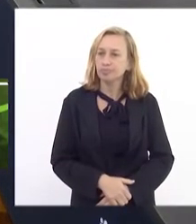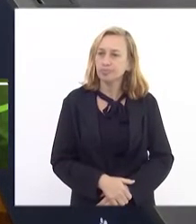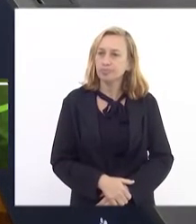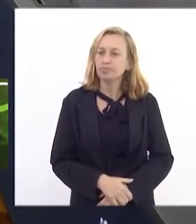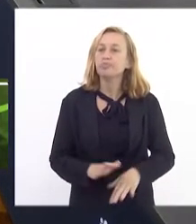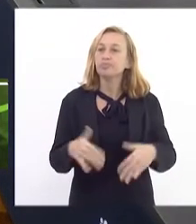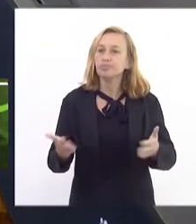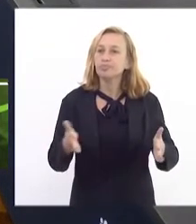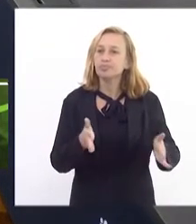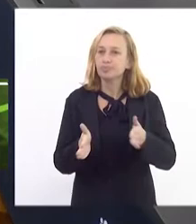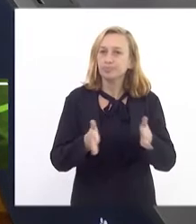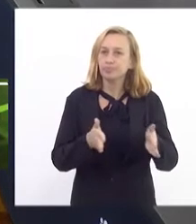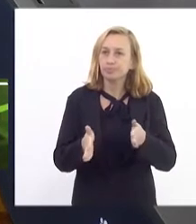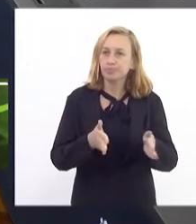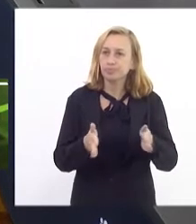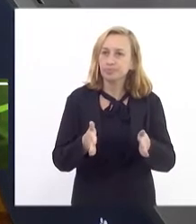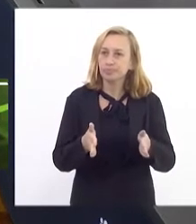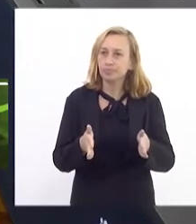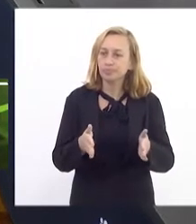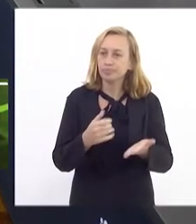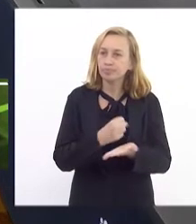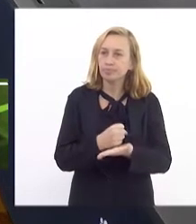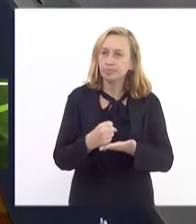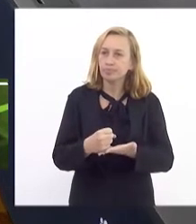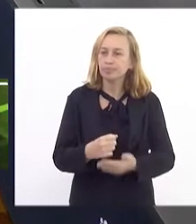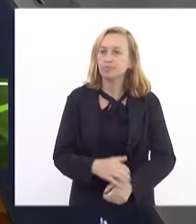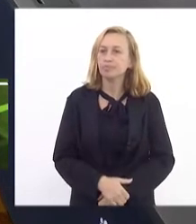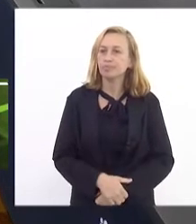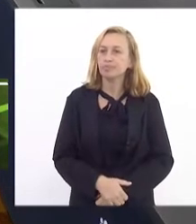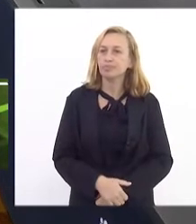qual o prazo desse contrato,